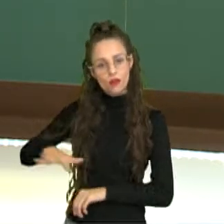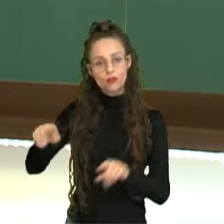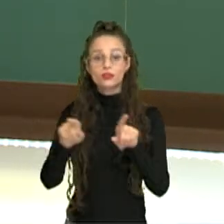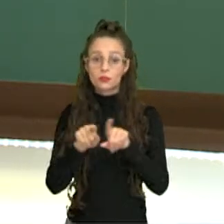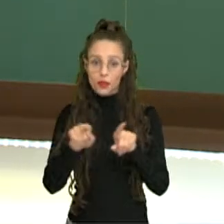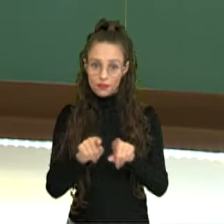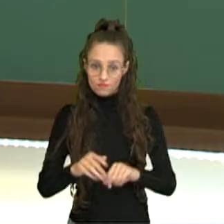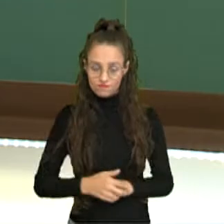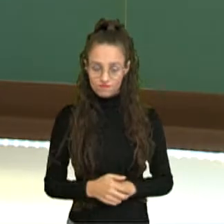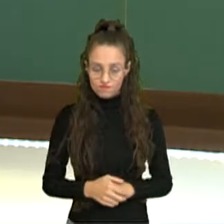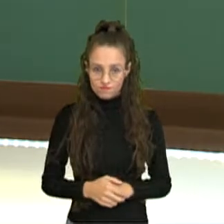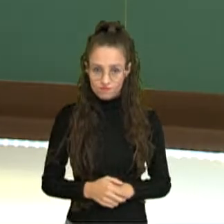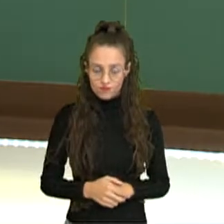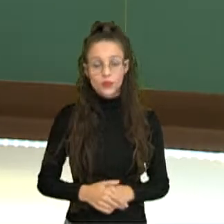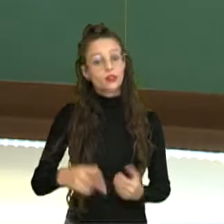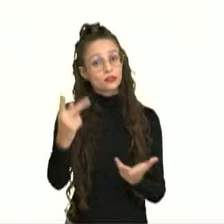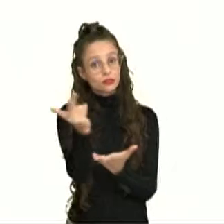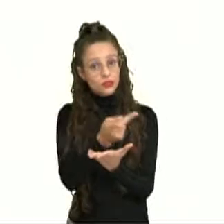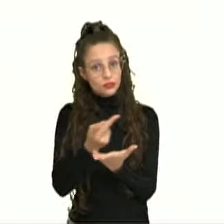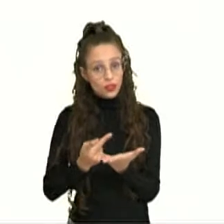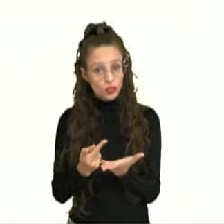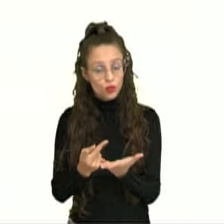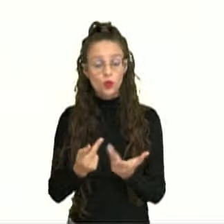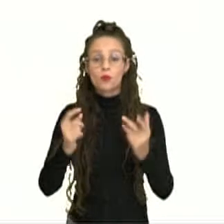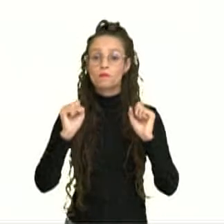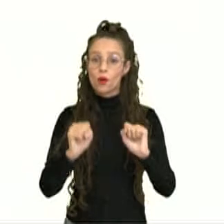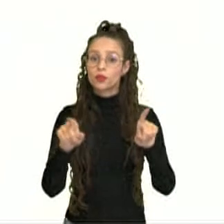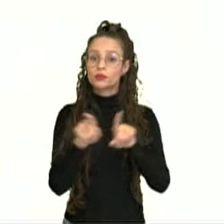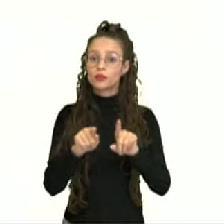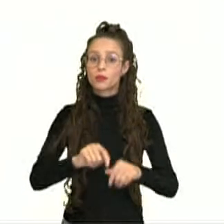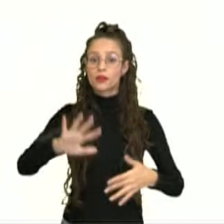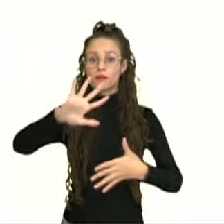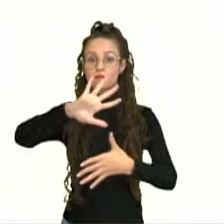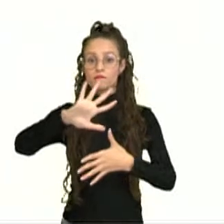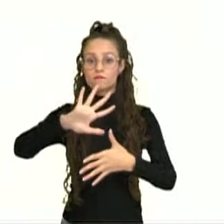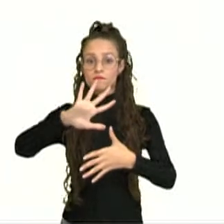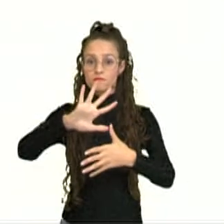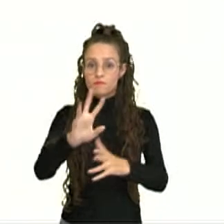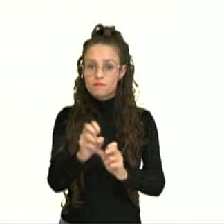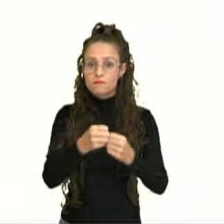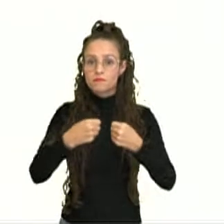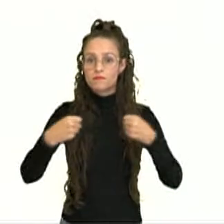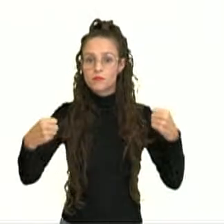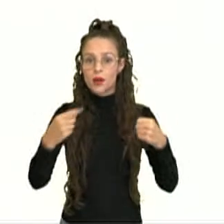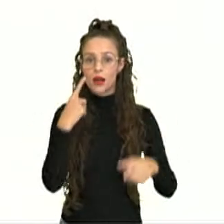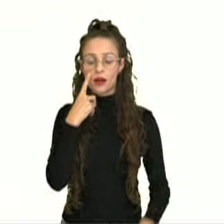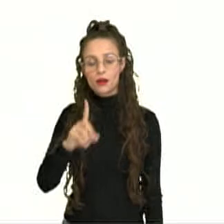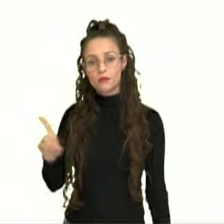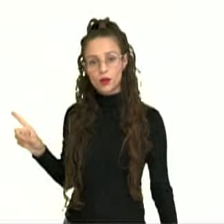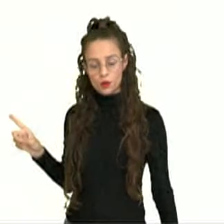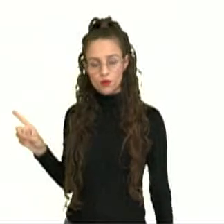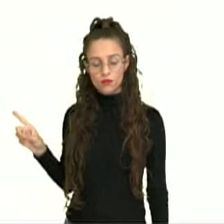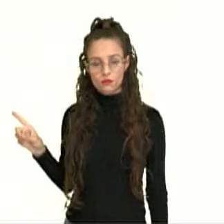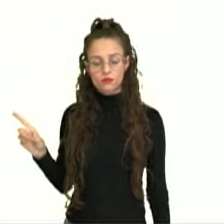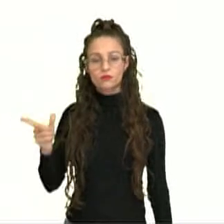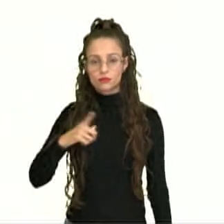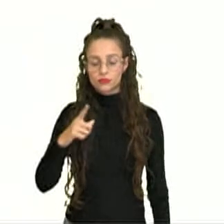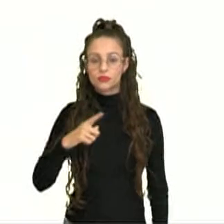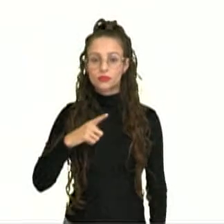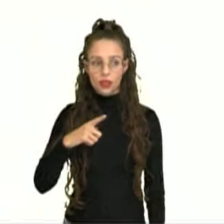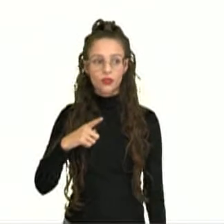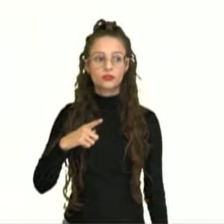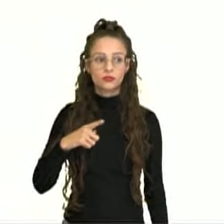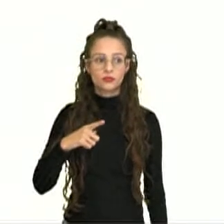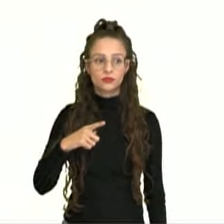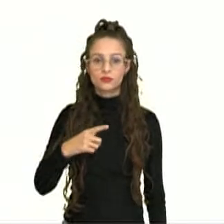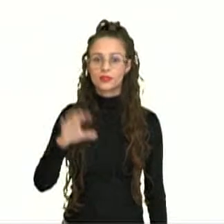tenho desenhos, eu posso ter mapas, aqui eu estou vendo aqui, apesar de pequeno, o mapa das